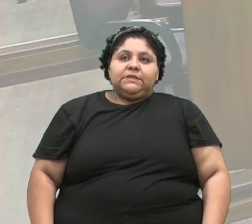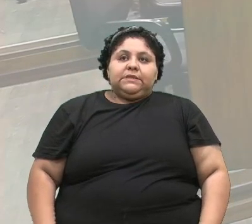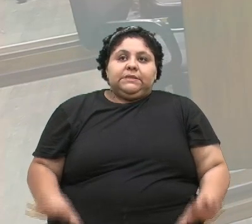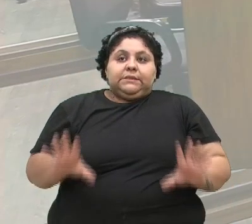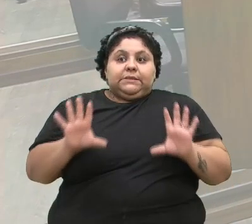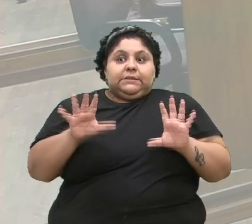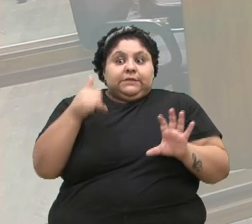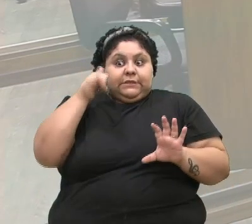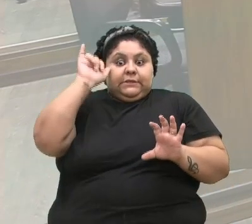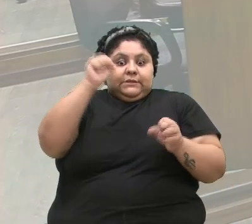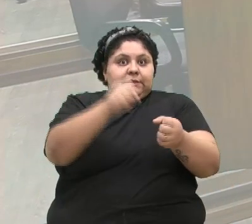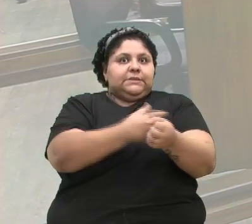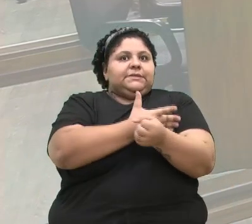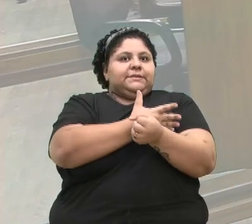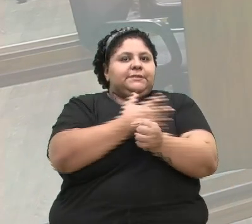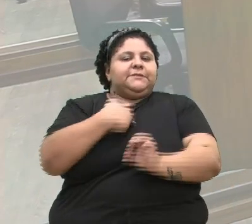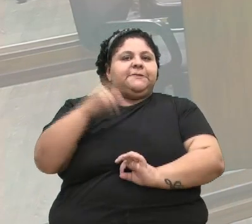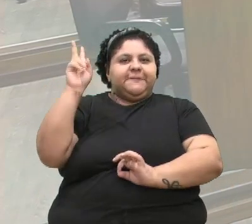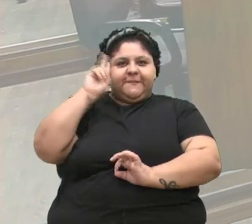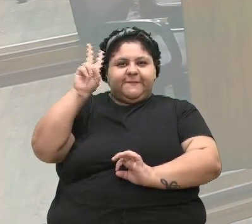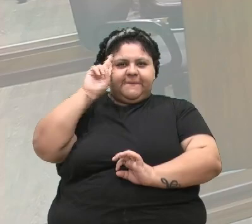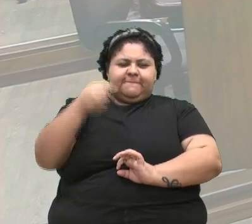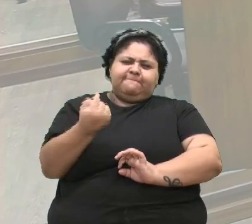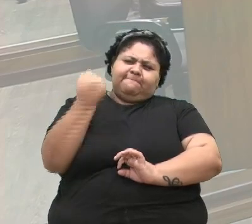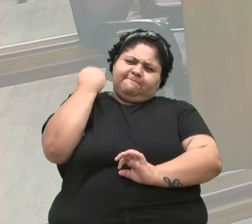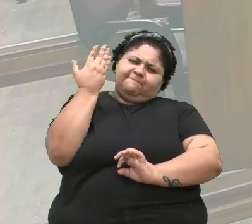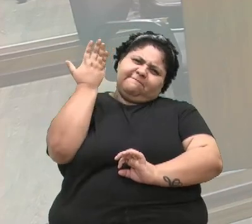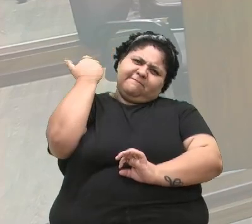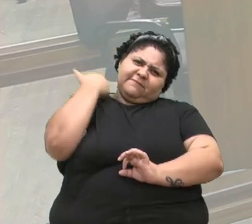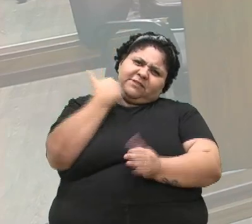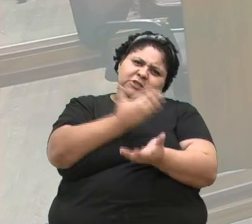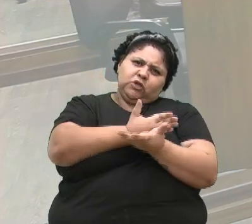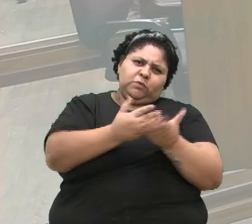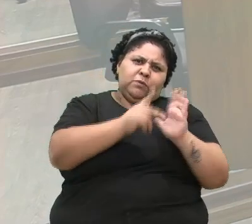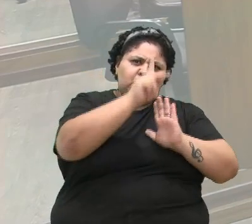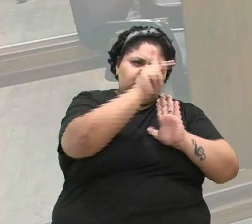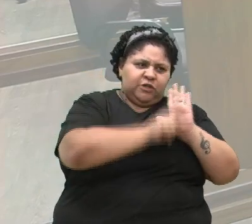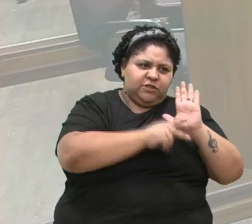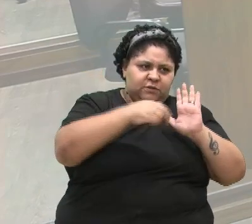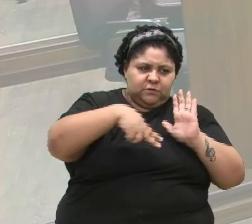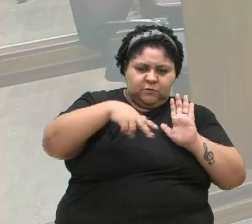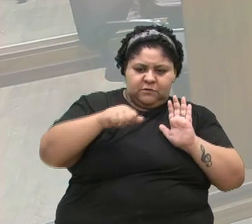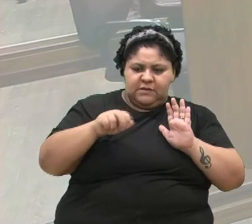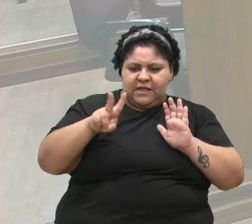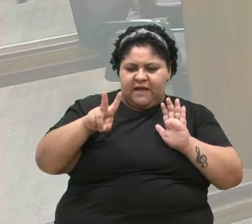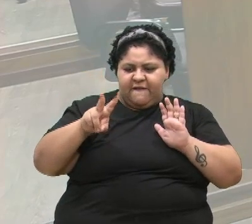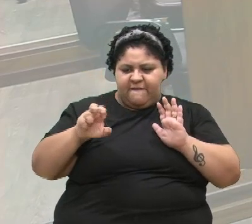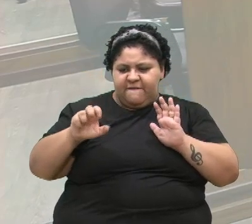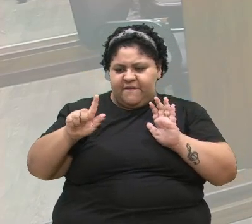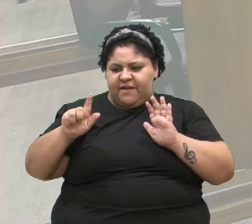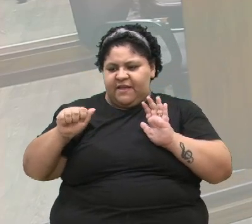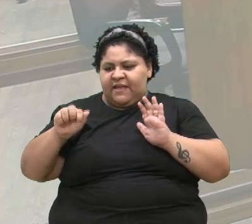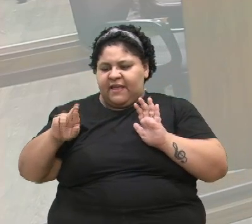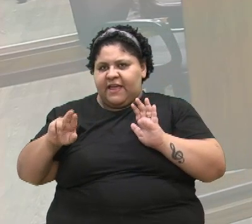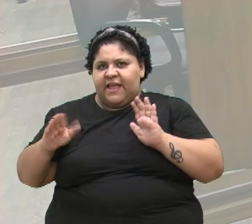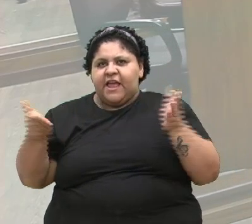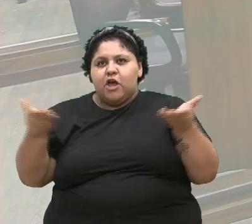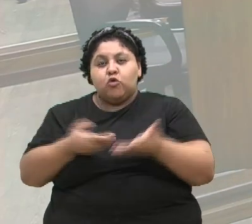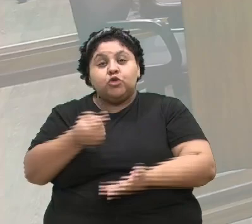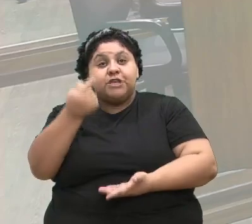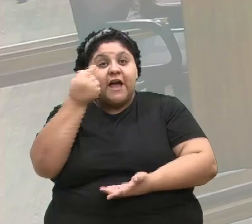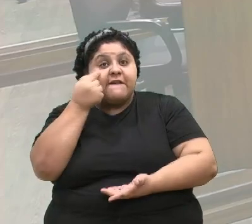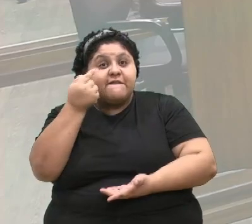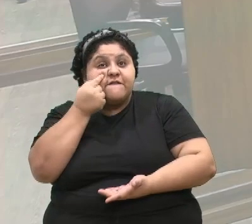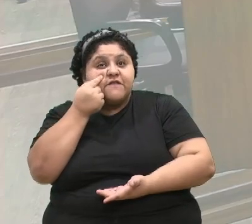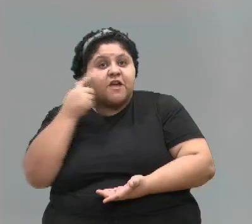eu lembro desde quando eu era pequeno, ainda começando lá no Projeto Navegar, eu já vi o senhor por lá. Então, como ontem na